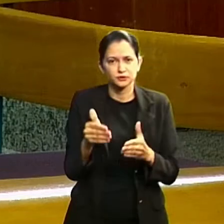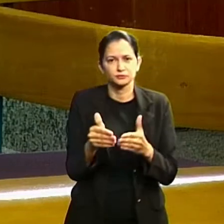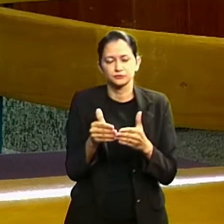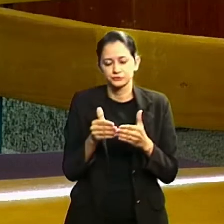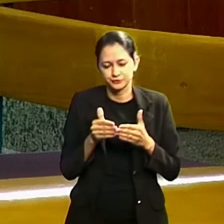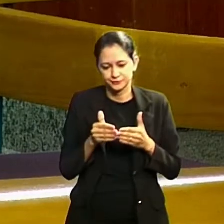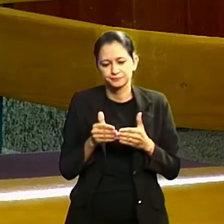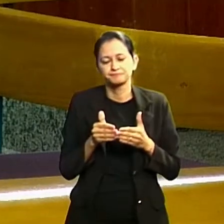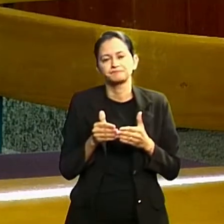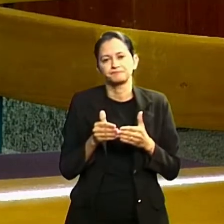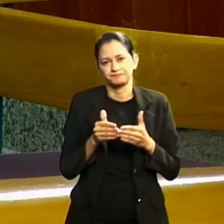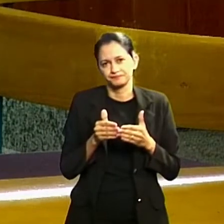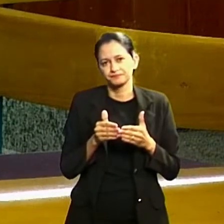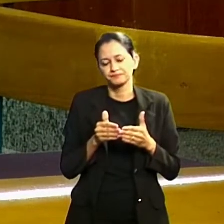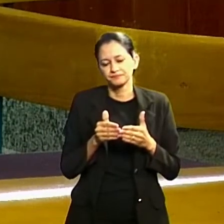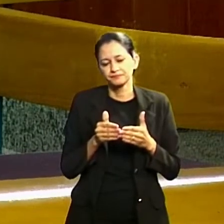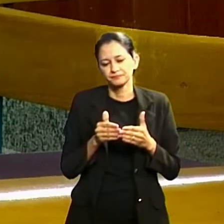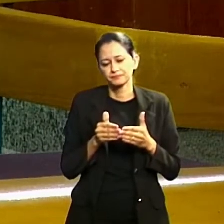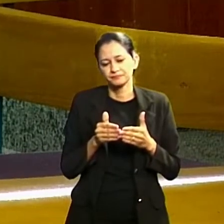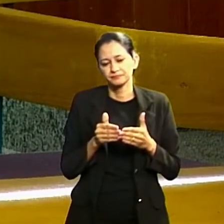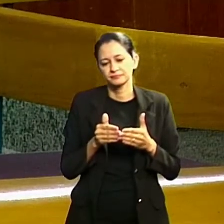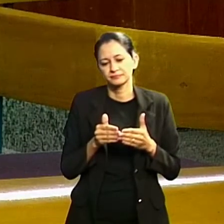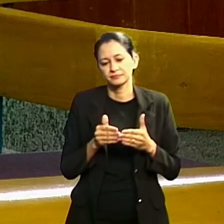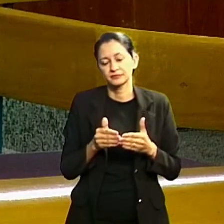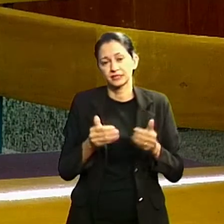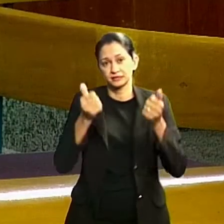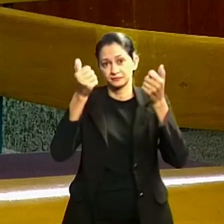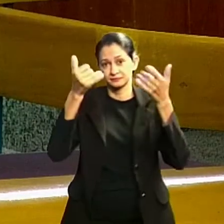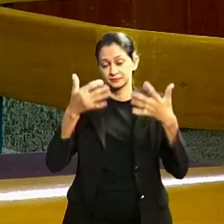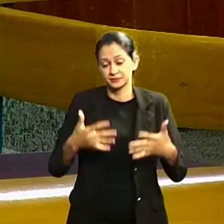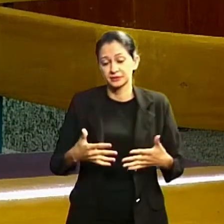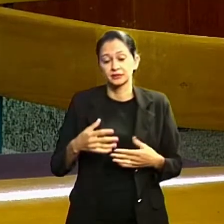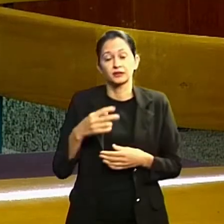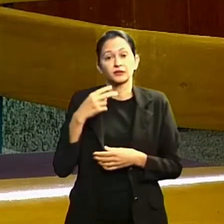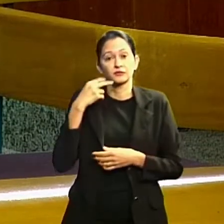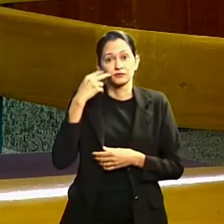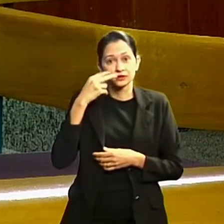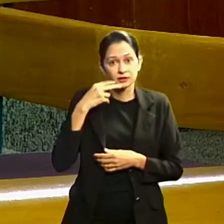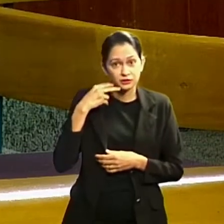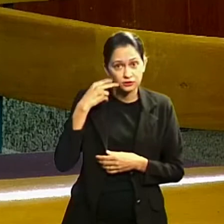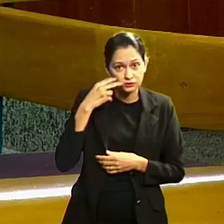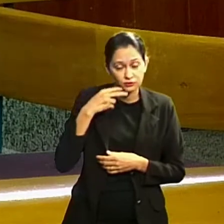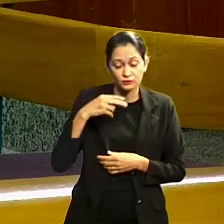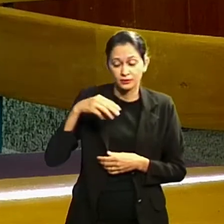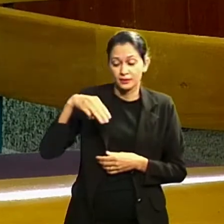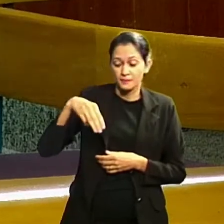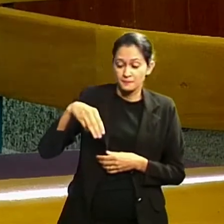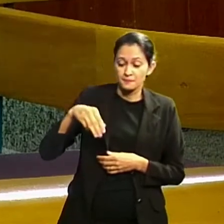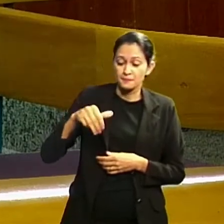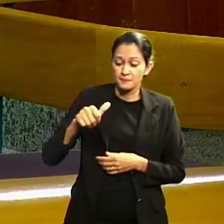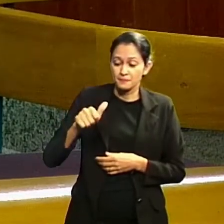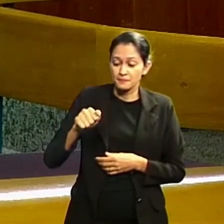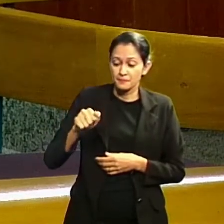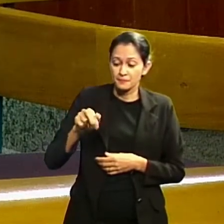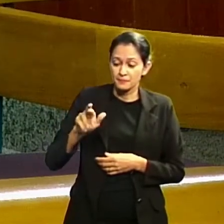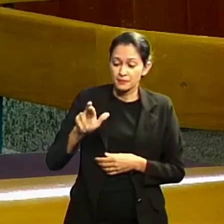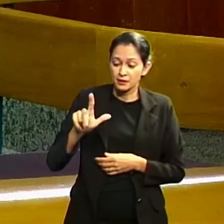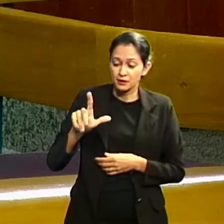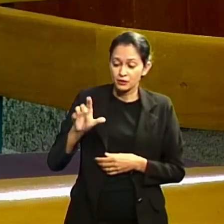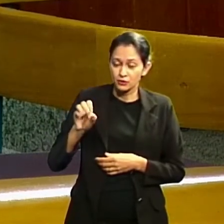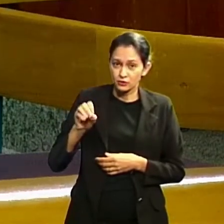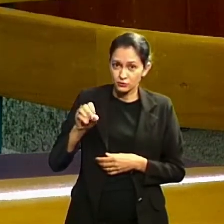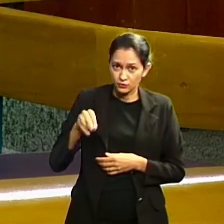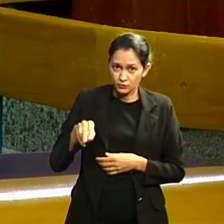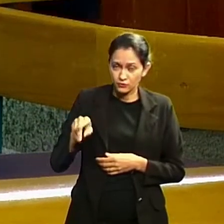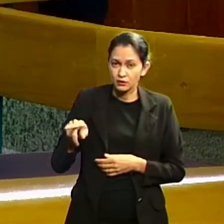favor, falasse novamente, o vereador Mauro da CCJ, ele aprovou pela manutenção do